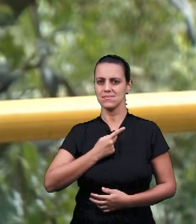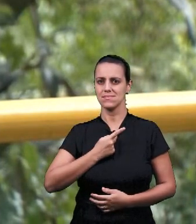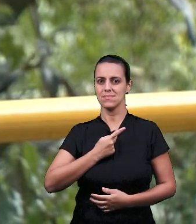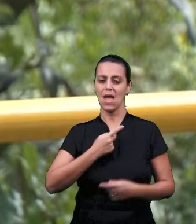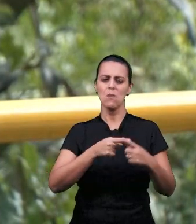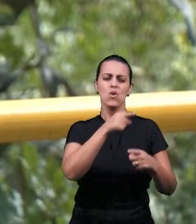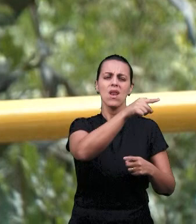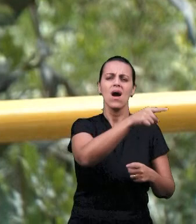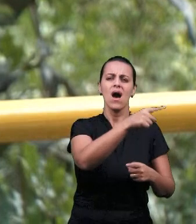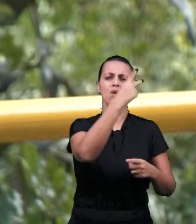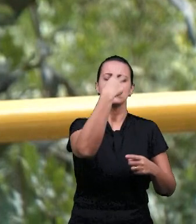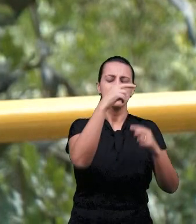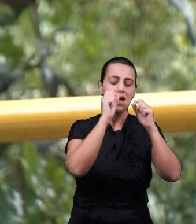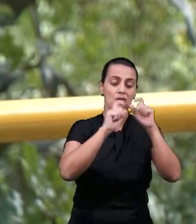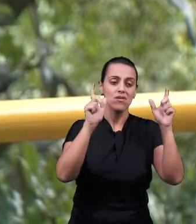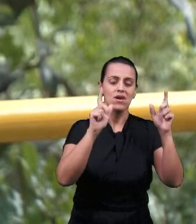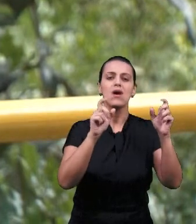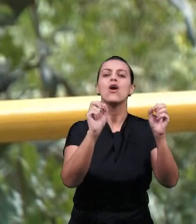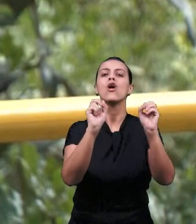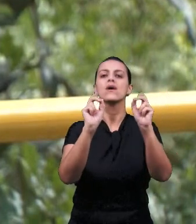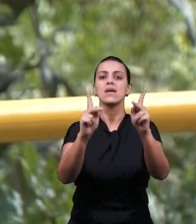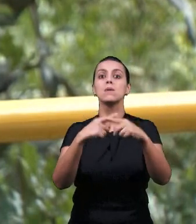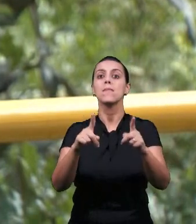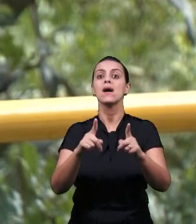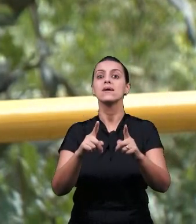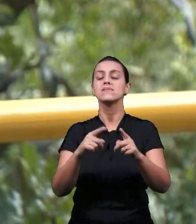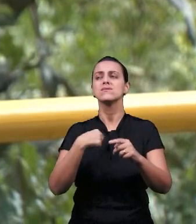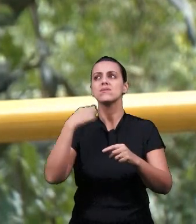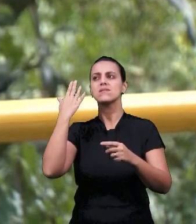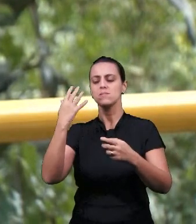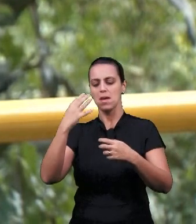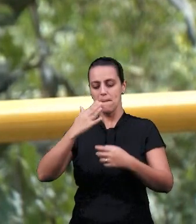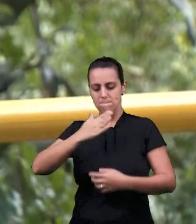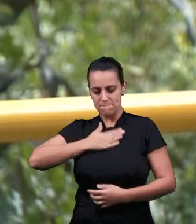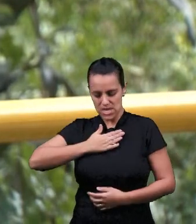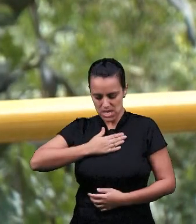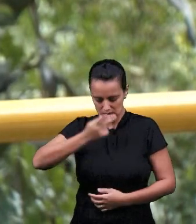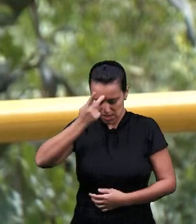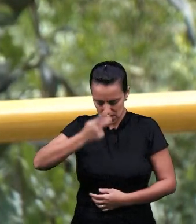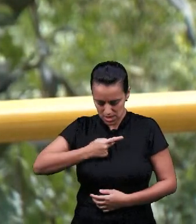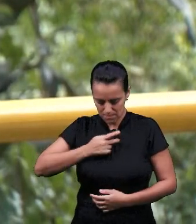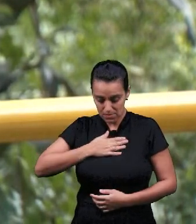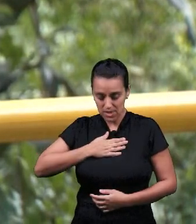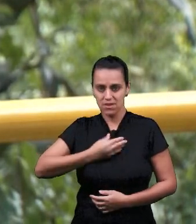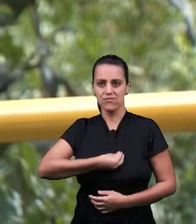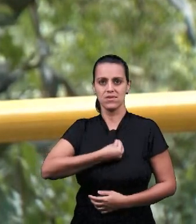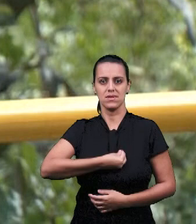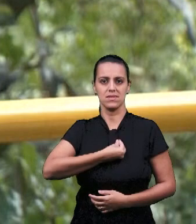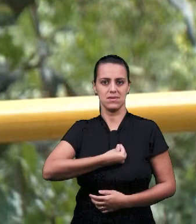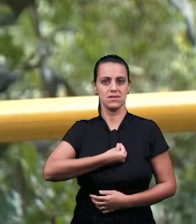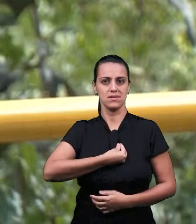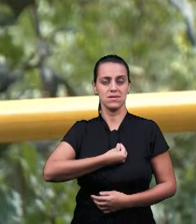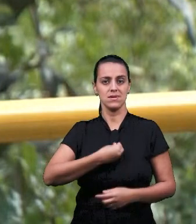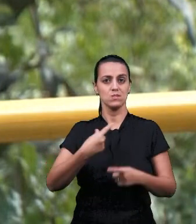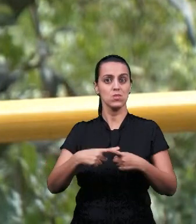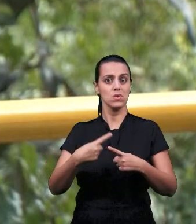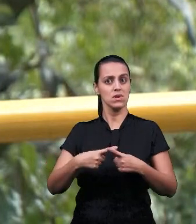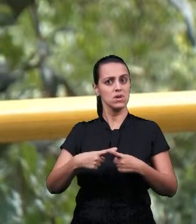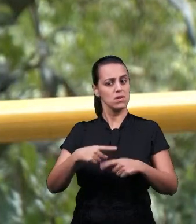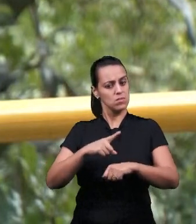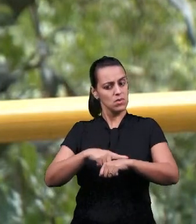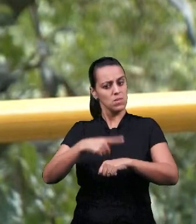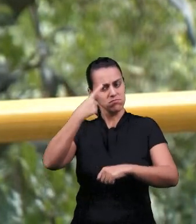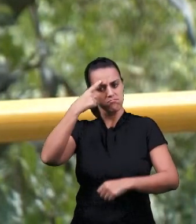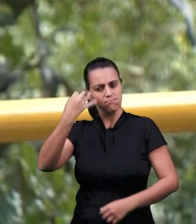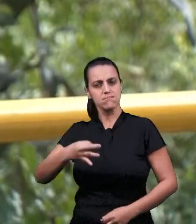está ótimo, é isso mesmo, mas eu quero saber na minha vida agora. Por quê? Porque é o momento de definição.